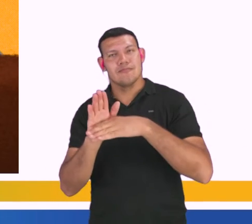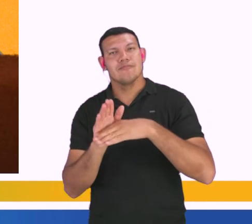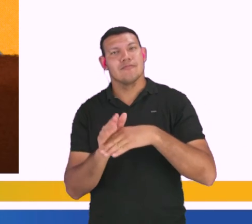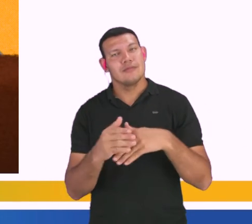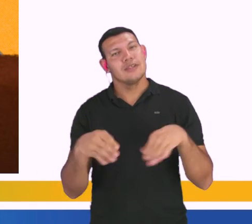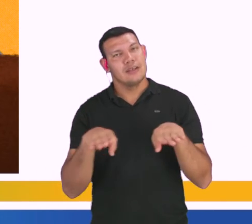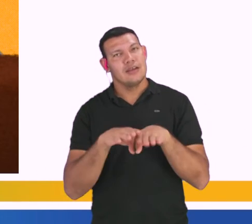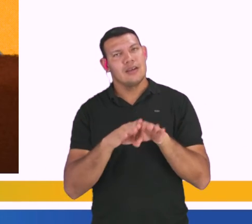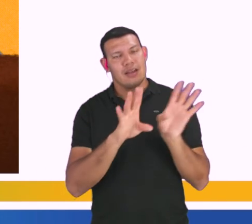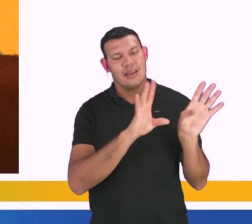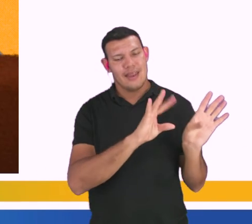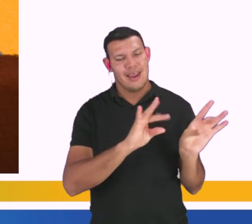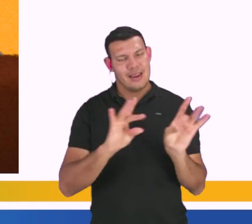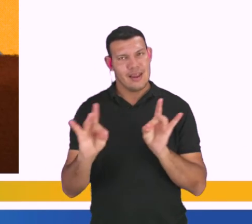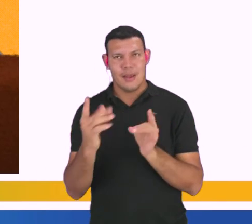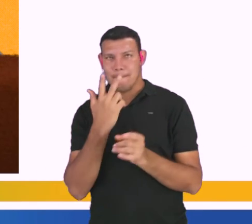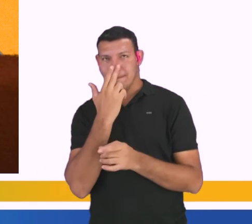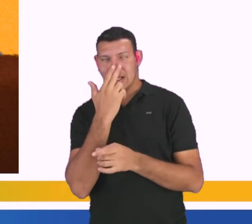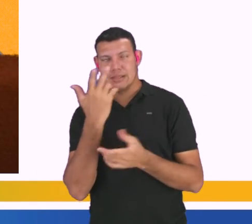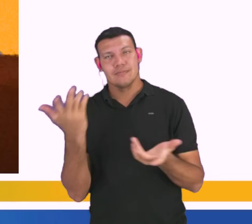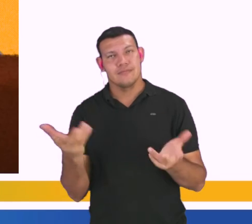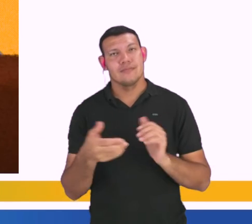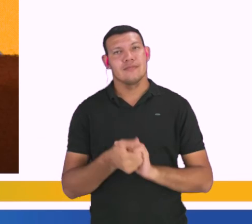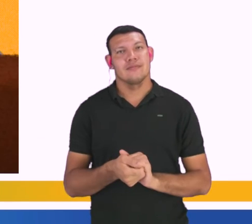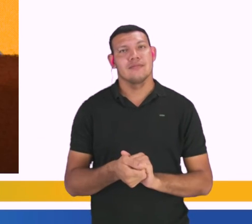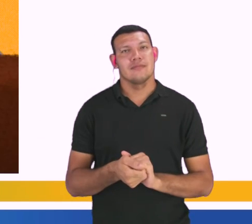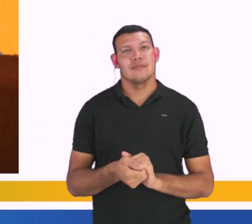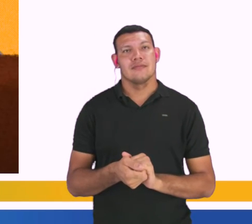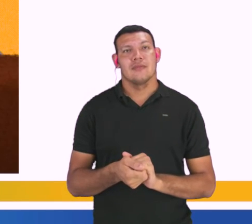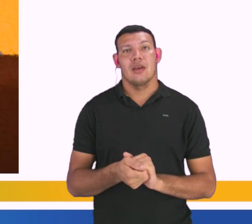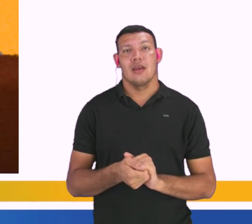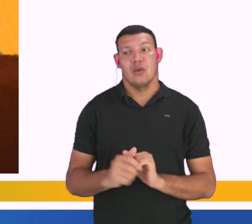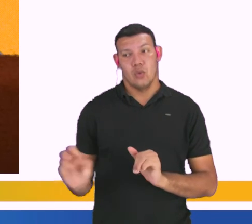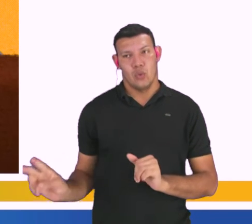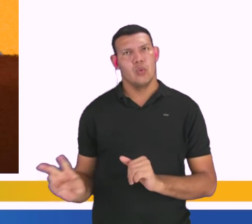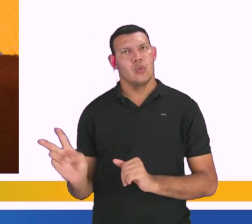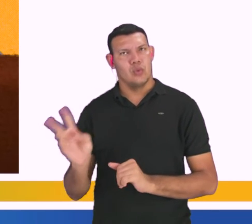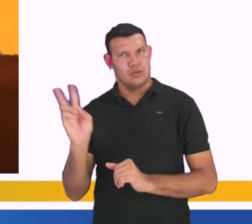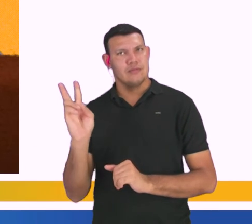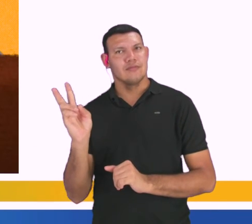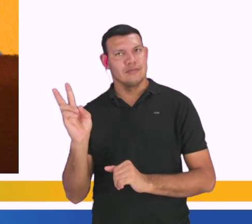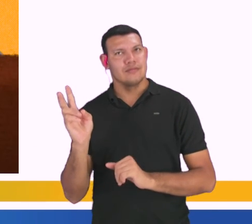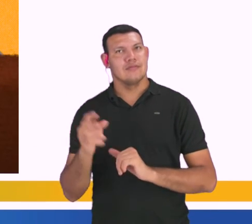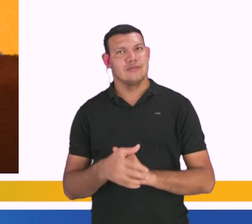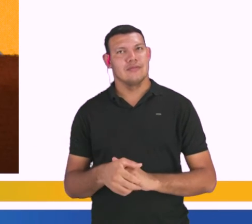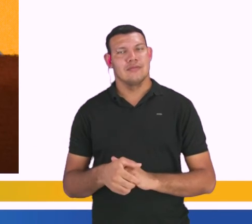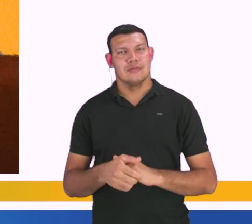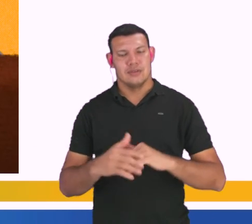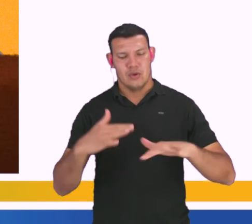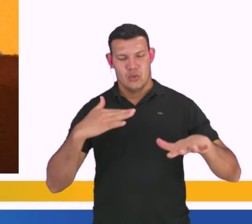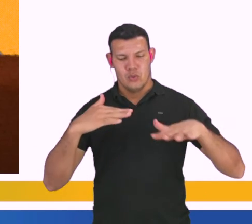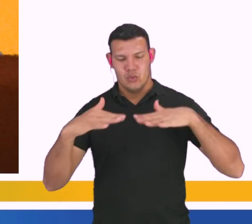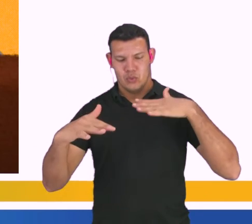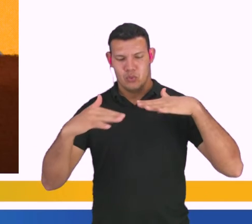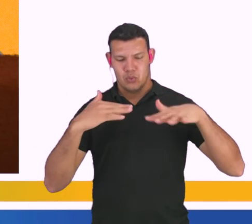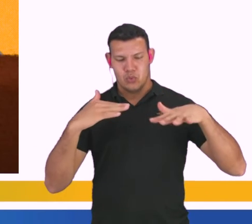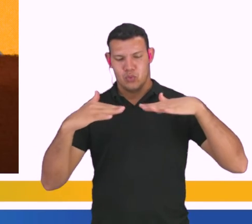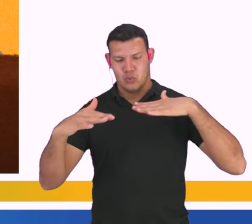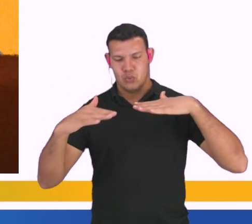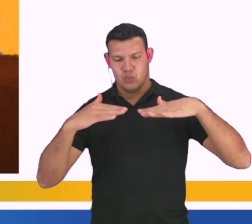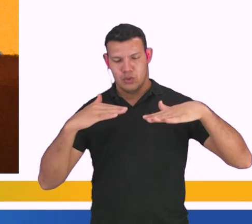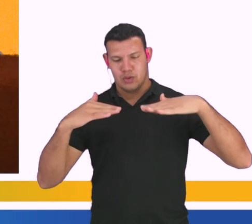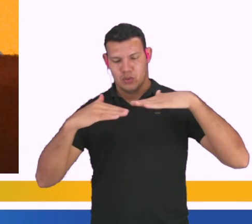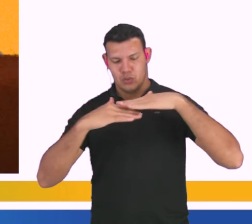que é semilíquido. Então o comportamento também é similar. O que vai acontecer? O valor da densidade da crosta continental da Terra